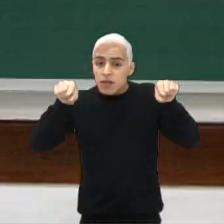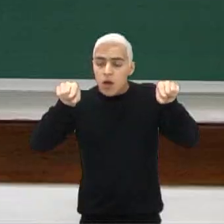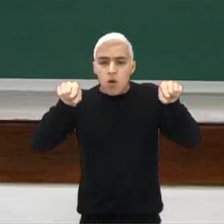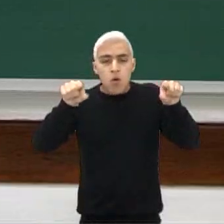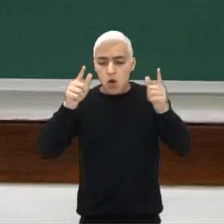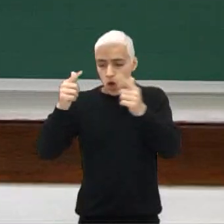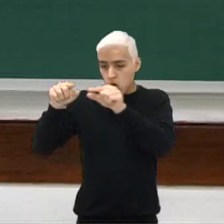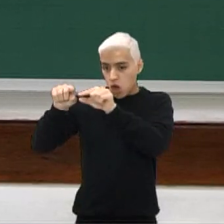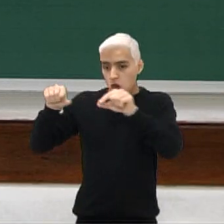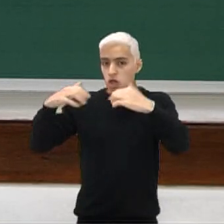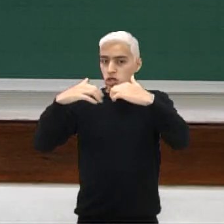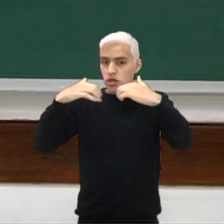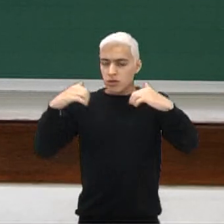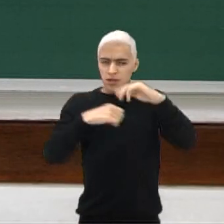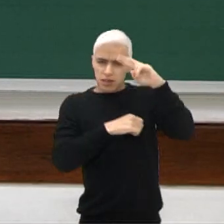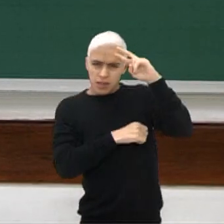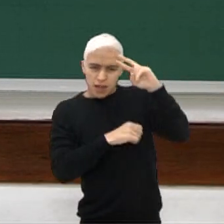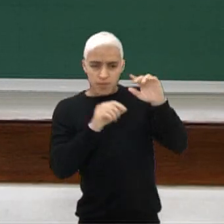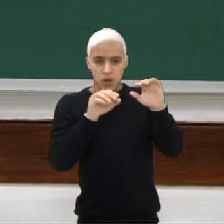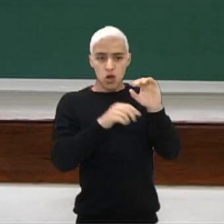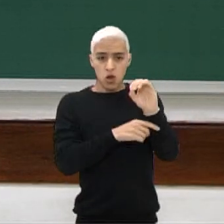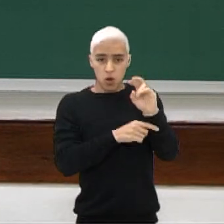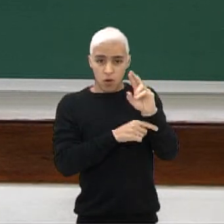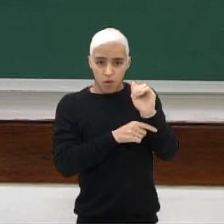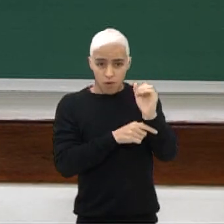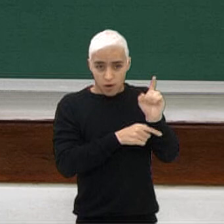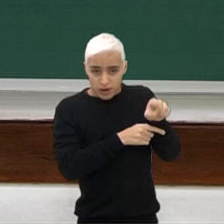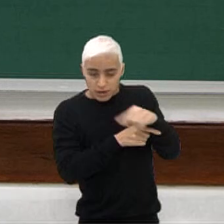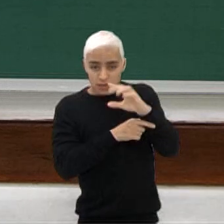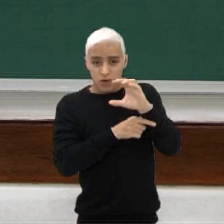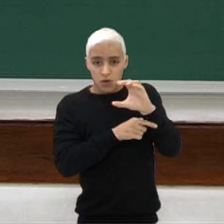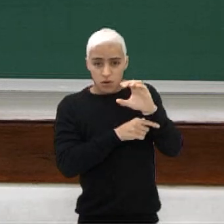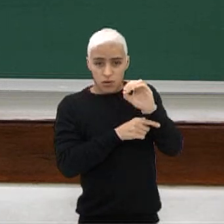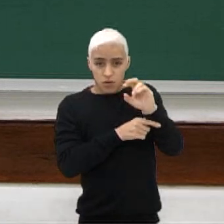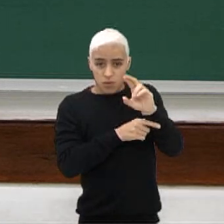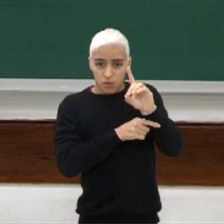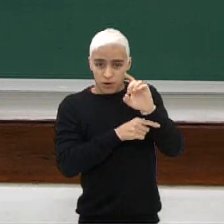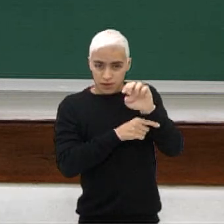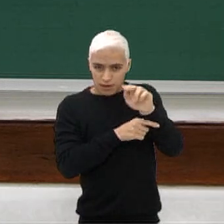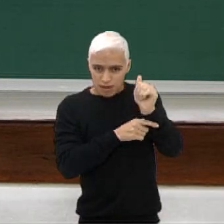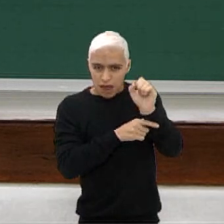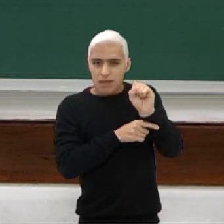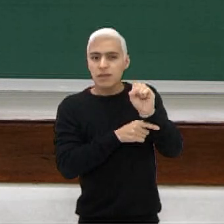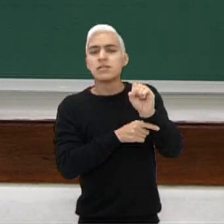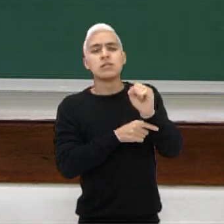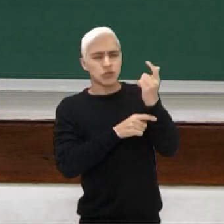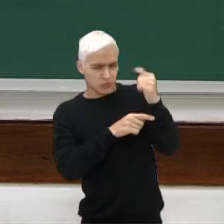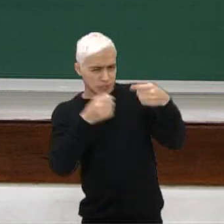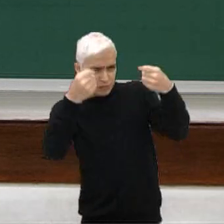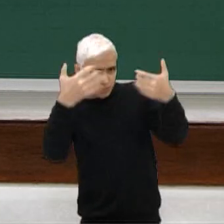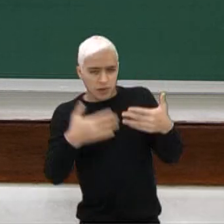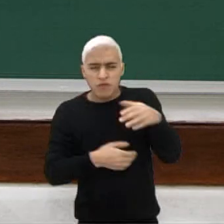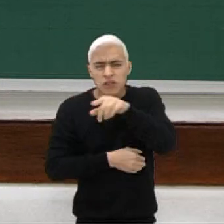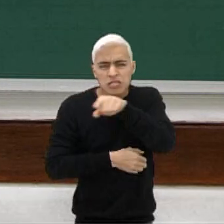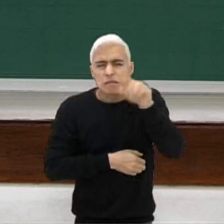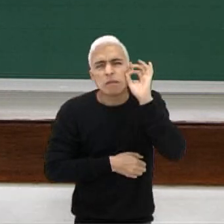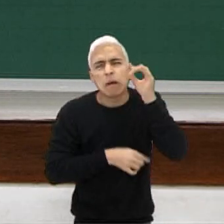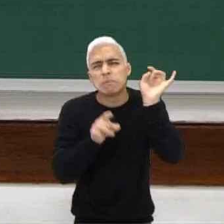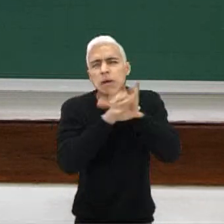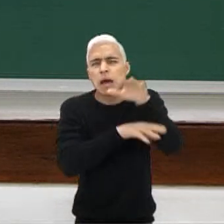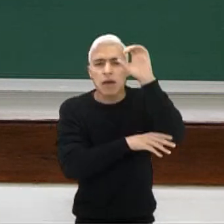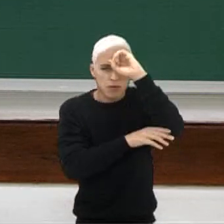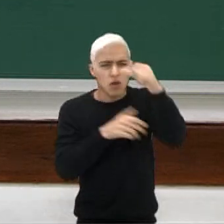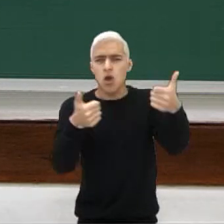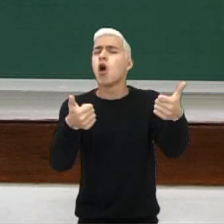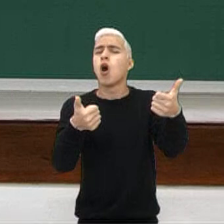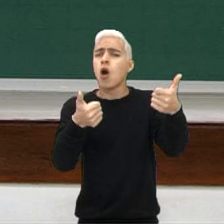coordenadas. Lembram das orações coordenadas? Hoje nós vamos falar dela novamente. Se você já aprendeu, é uma ótima forma de